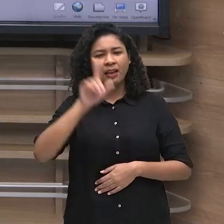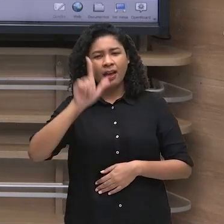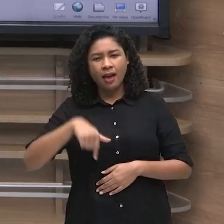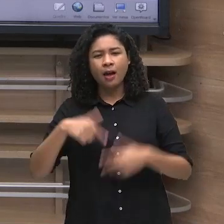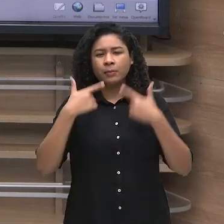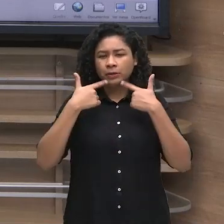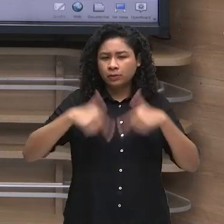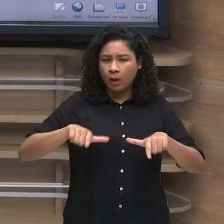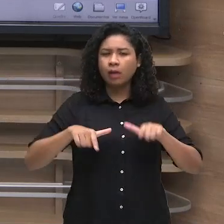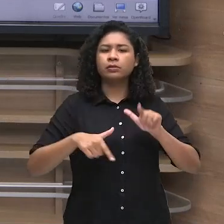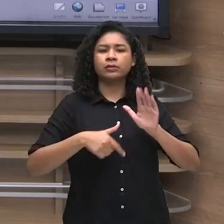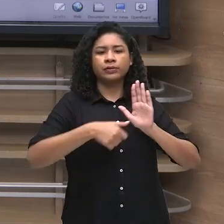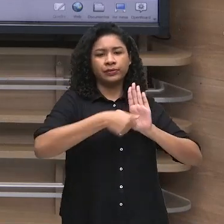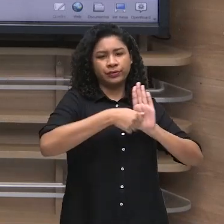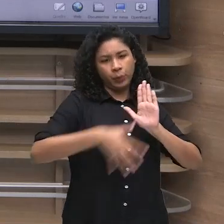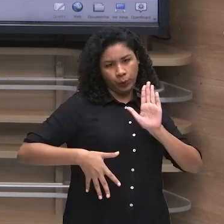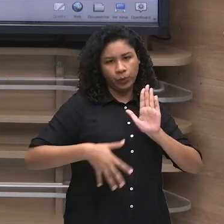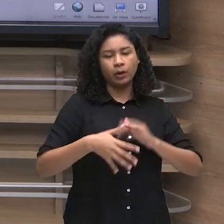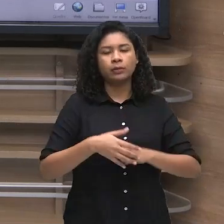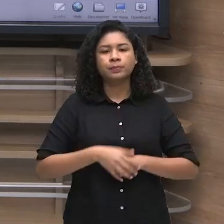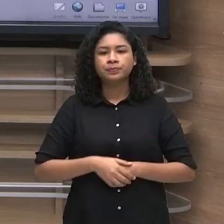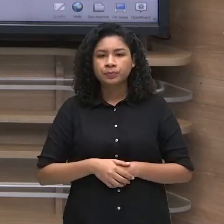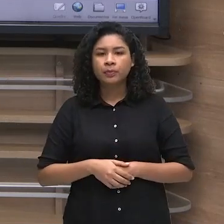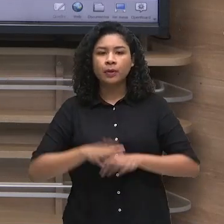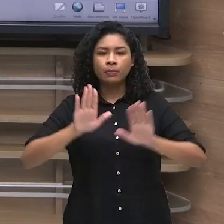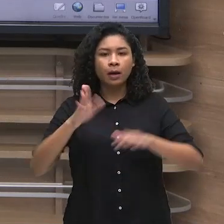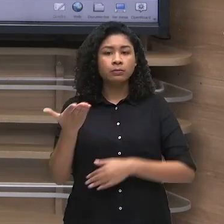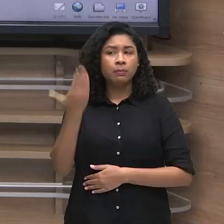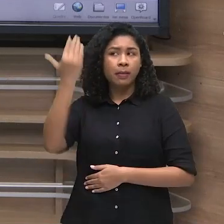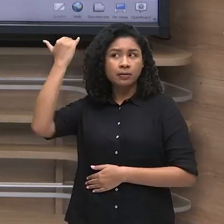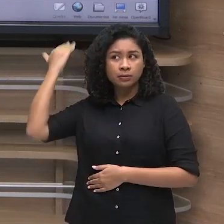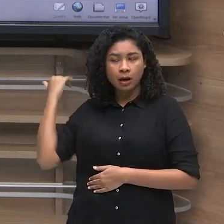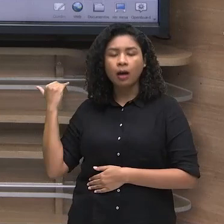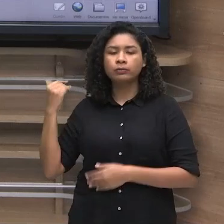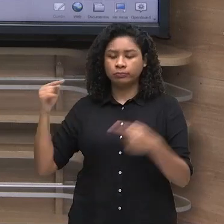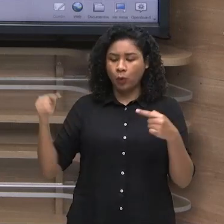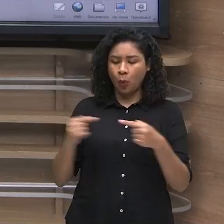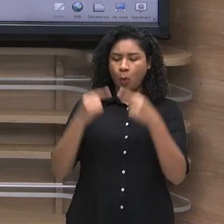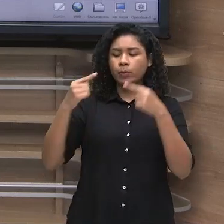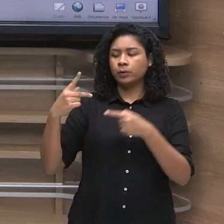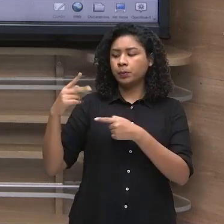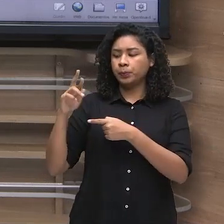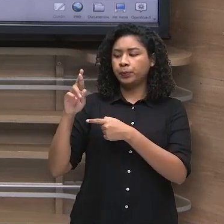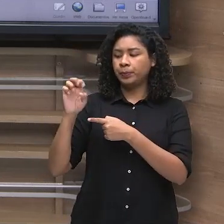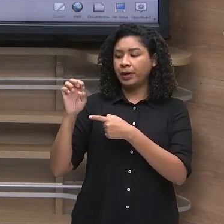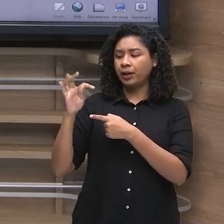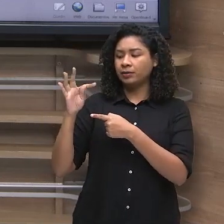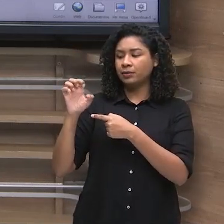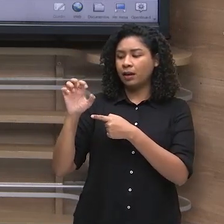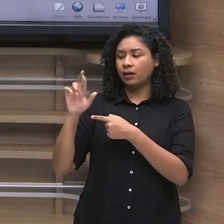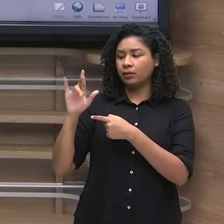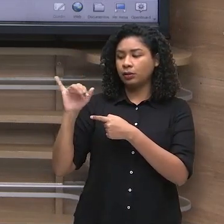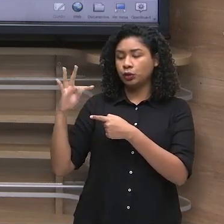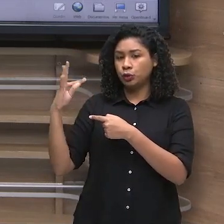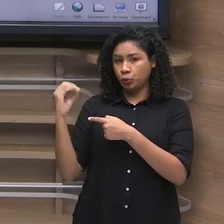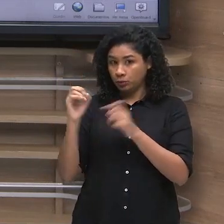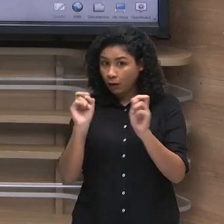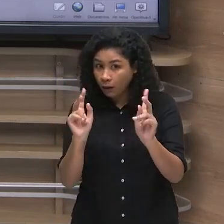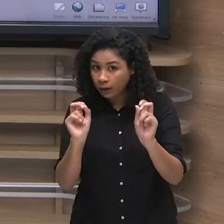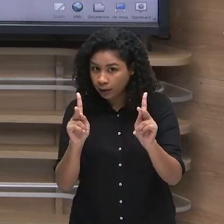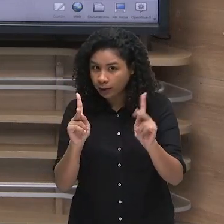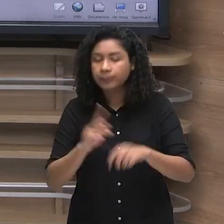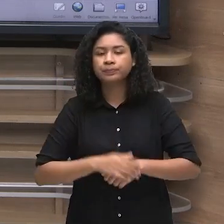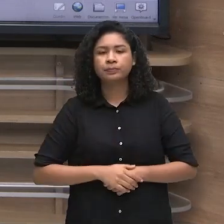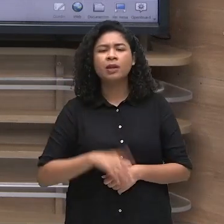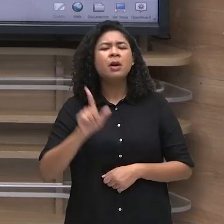você que o verbo no tempo passado é mesmo que dizer que o verbo está no tempo pretérito. Em que consiste o